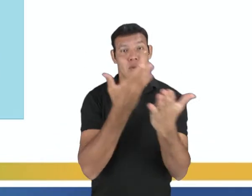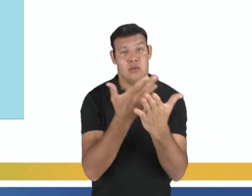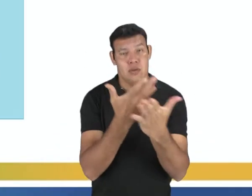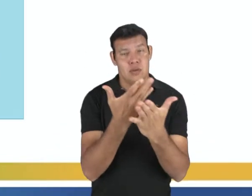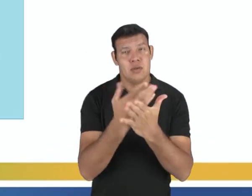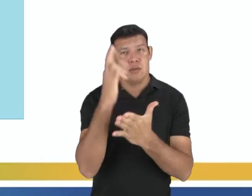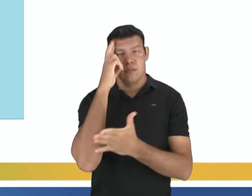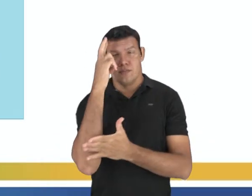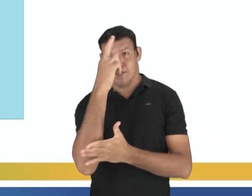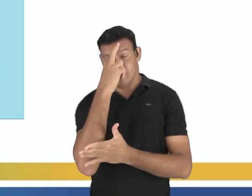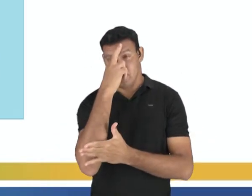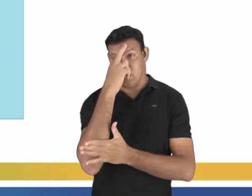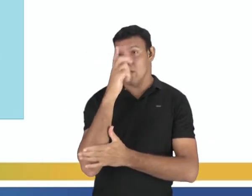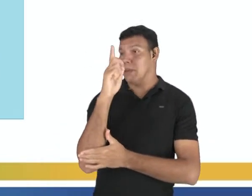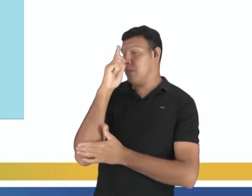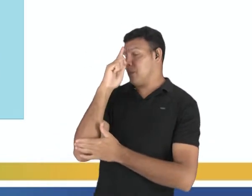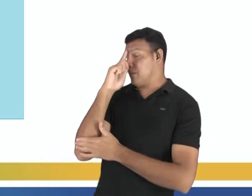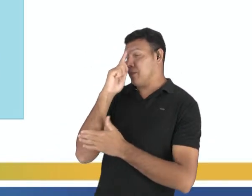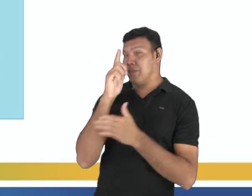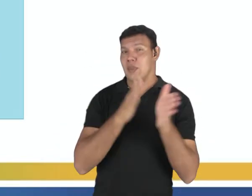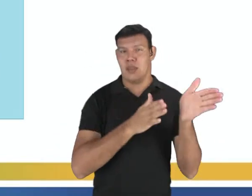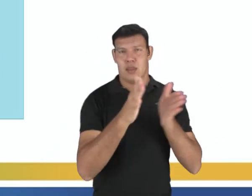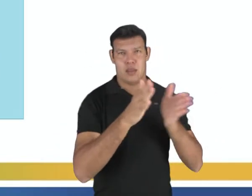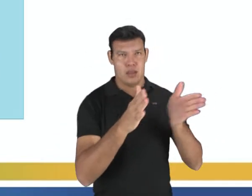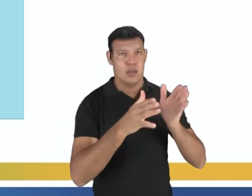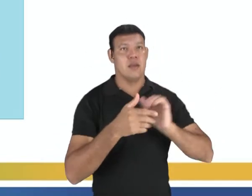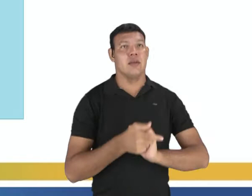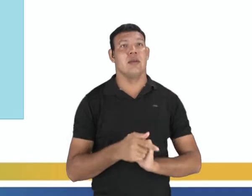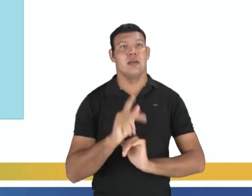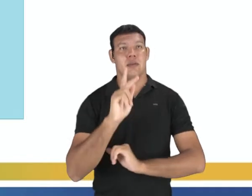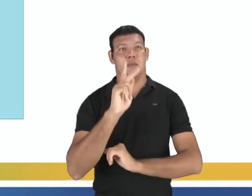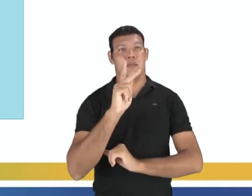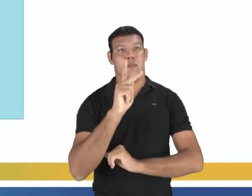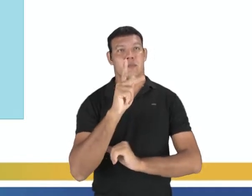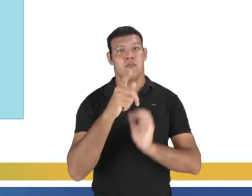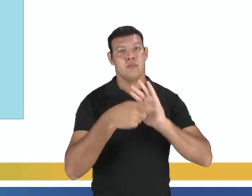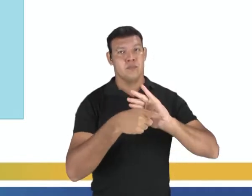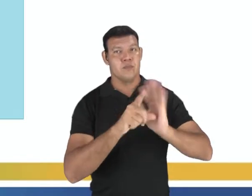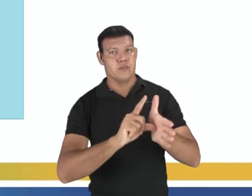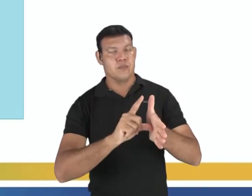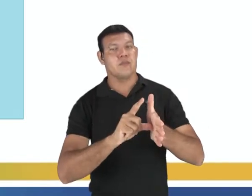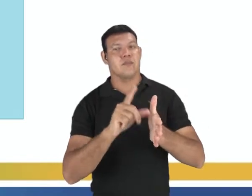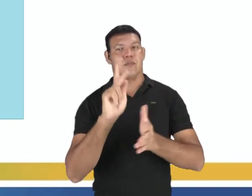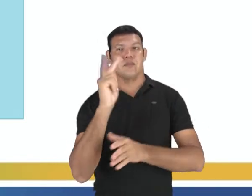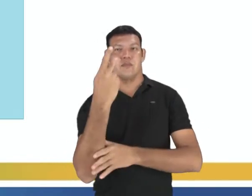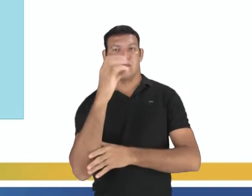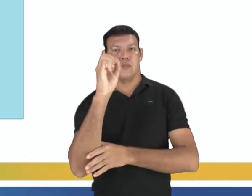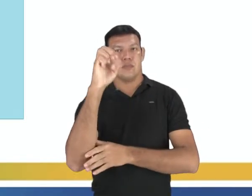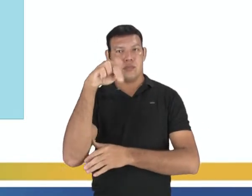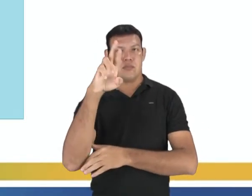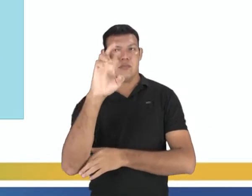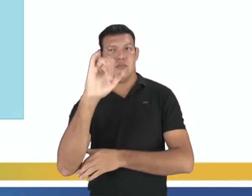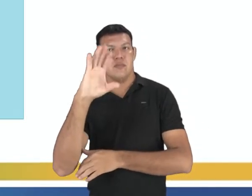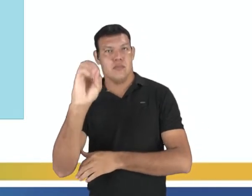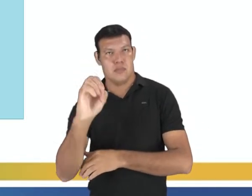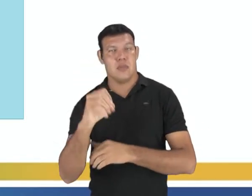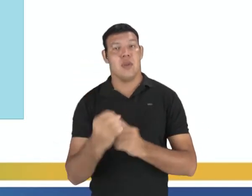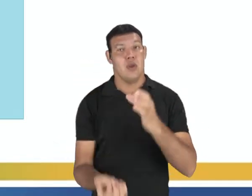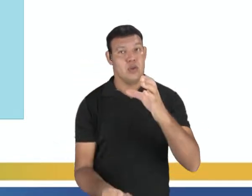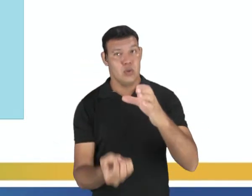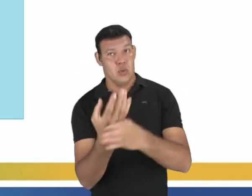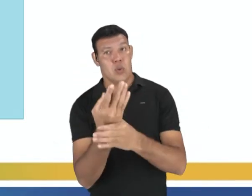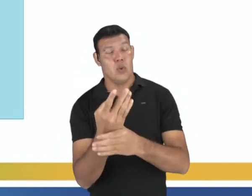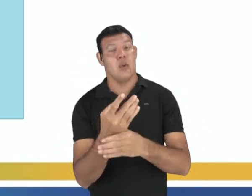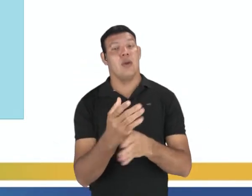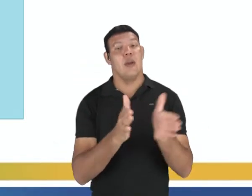Grécia, a gente tem alguns períodos, né? O pré-homérico, que é esse momento de formação. A gente tem o homérico, né? Que nesse espaço